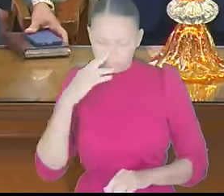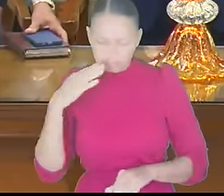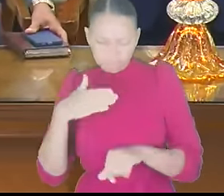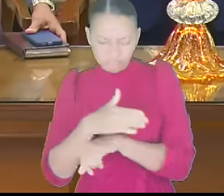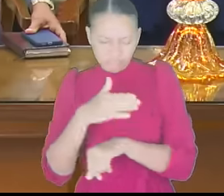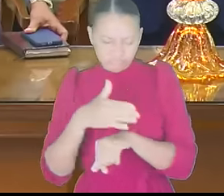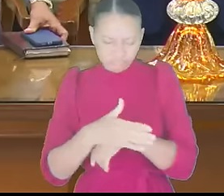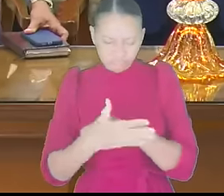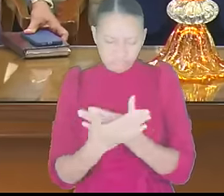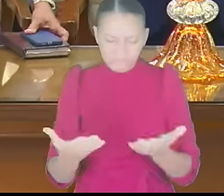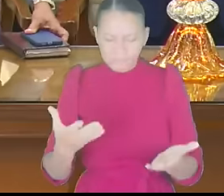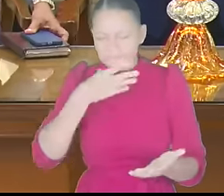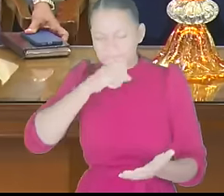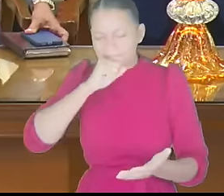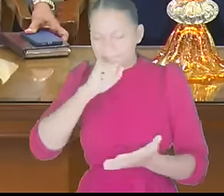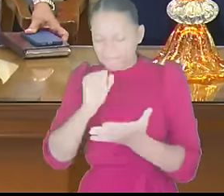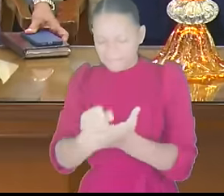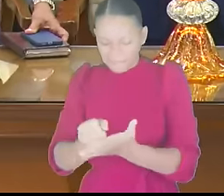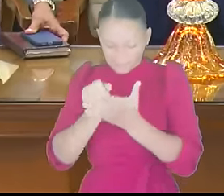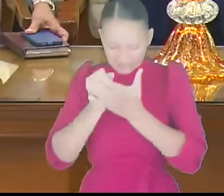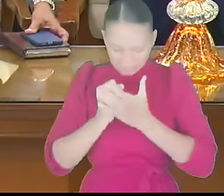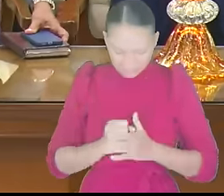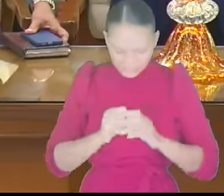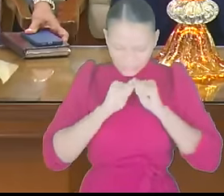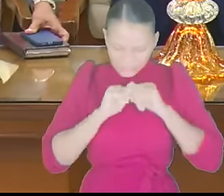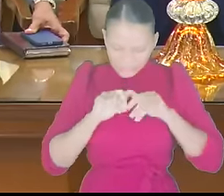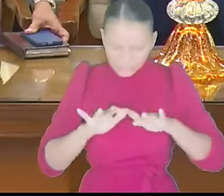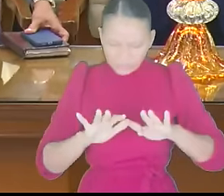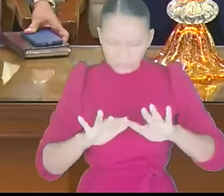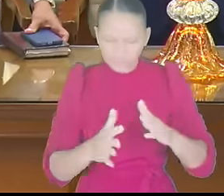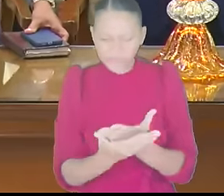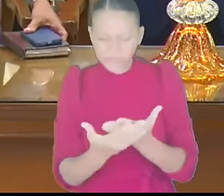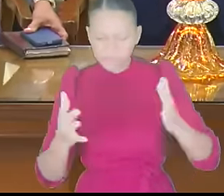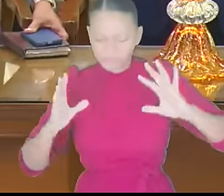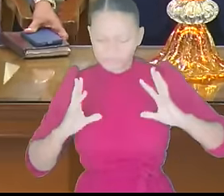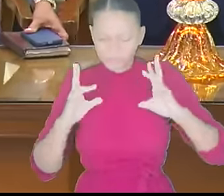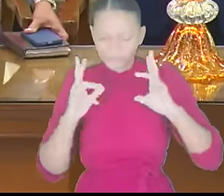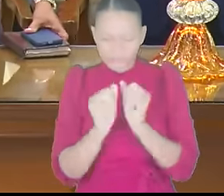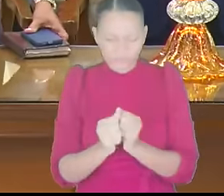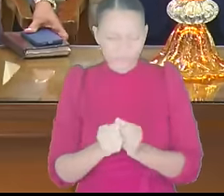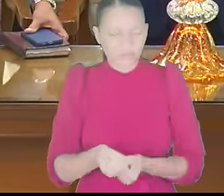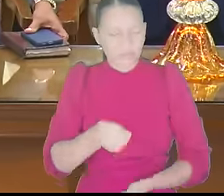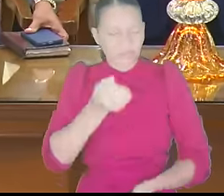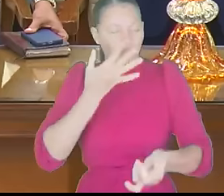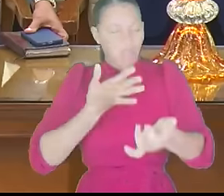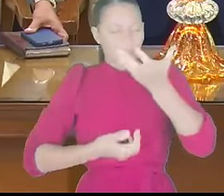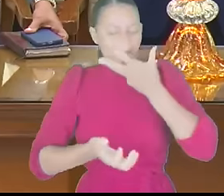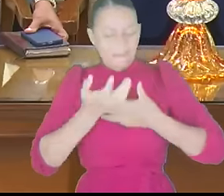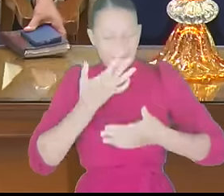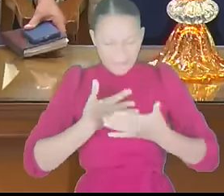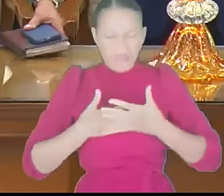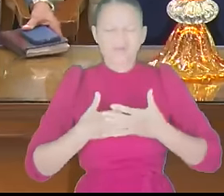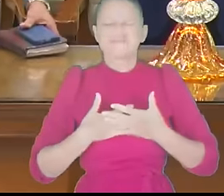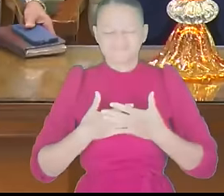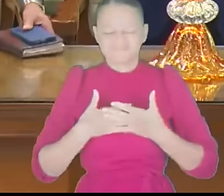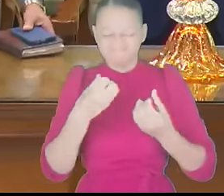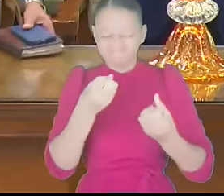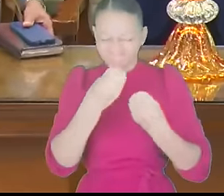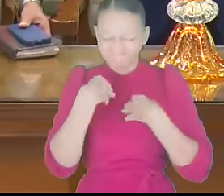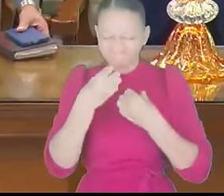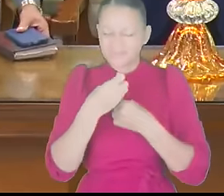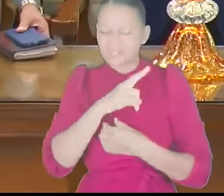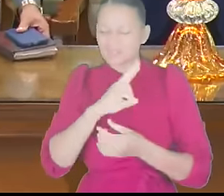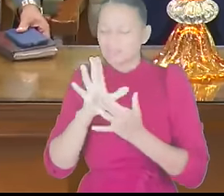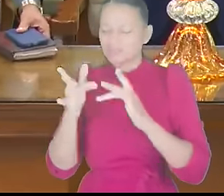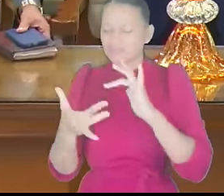Pai, nos ajude a transmitir tudo quanto aqui ouvimos da tua parte. Pai, em nome de Jesus te